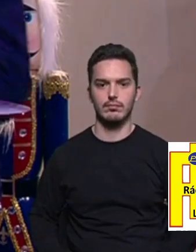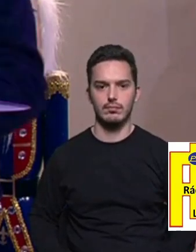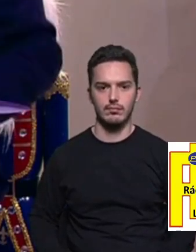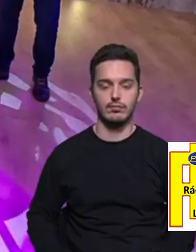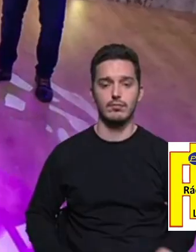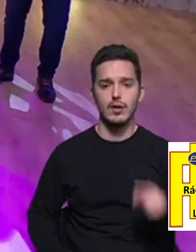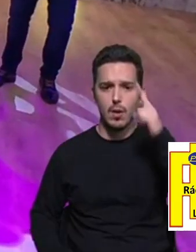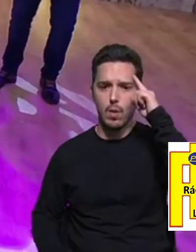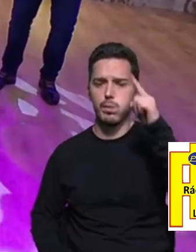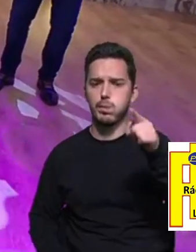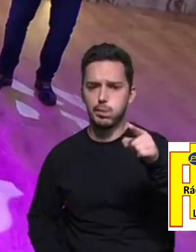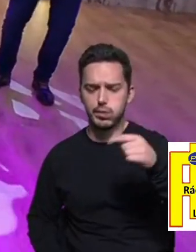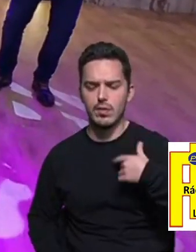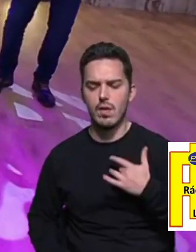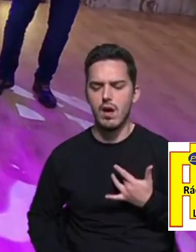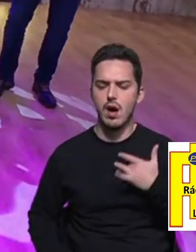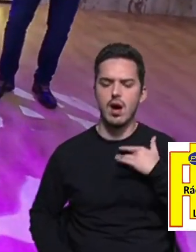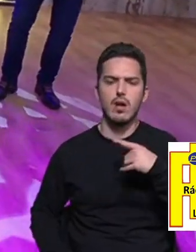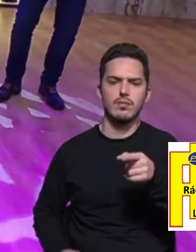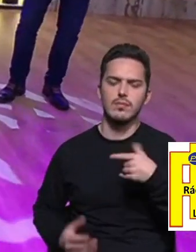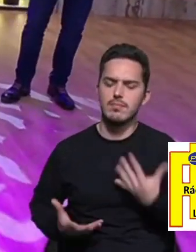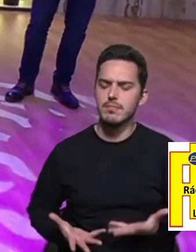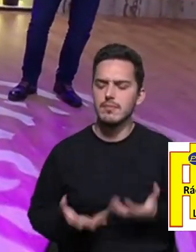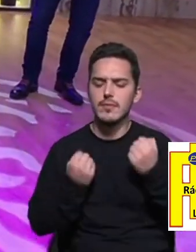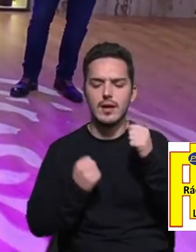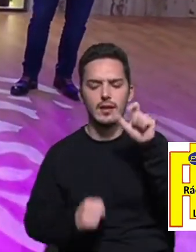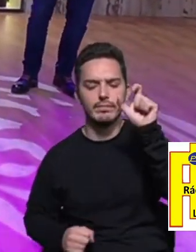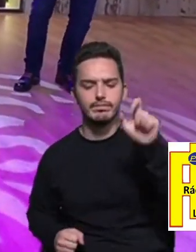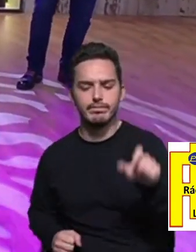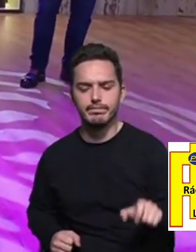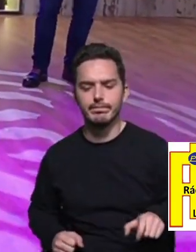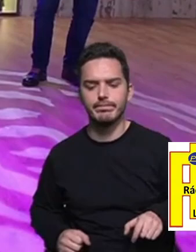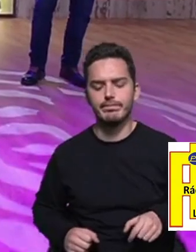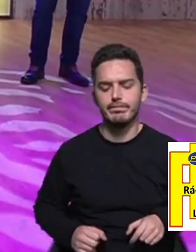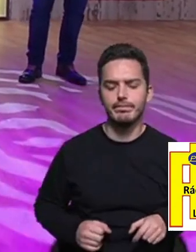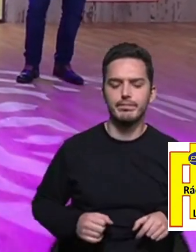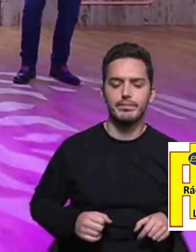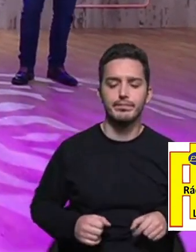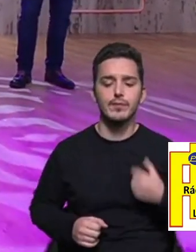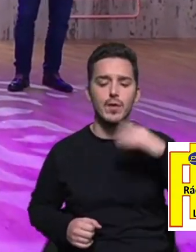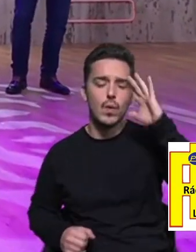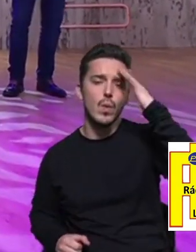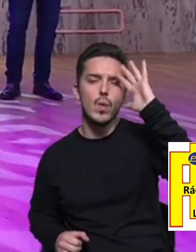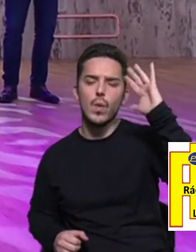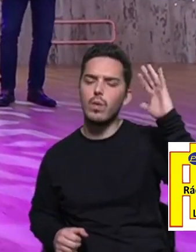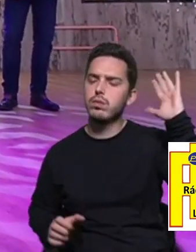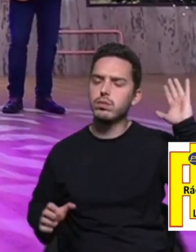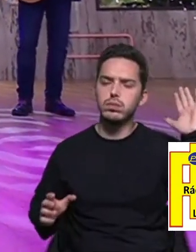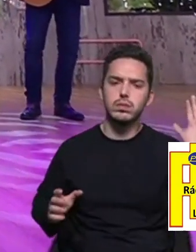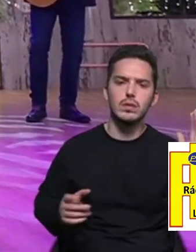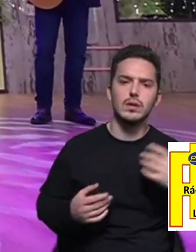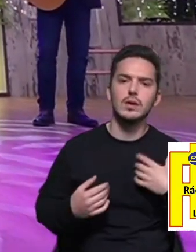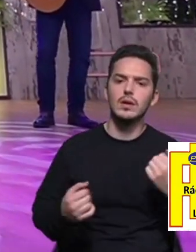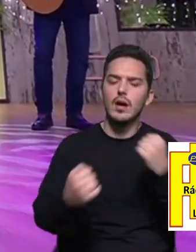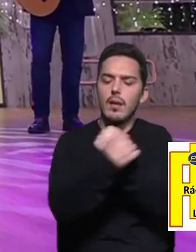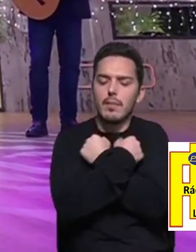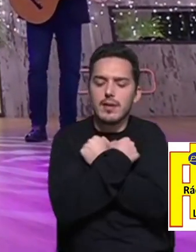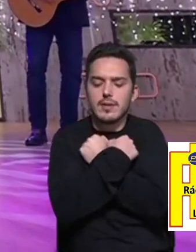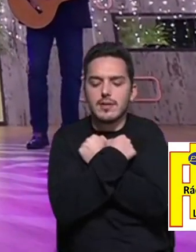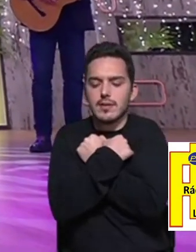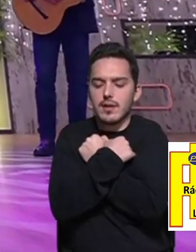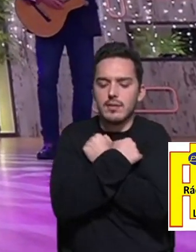Tu sabes bem que te amo e te desejo. E ando louco para te abraçar.